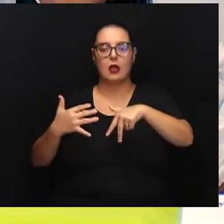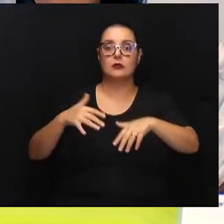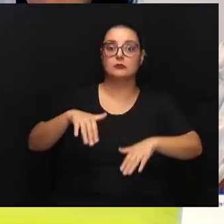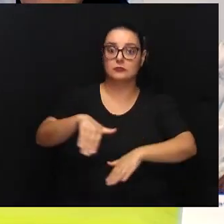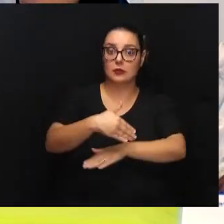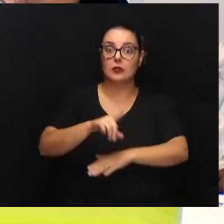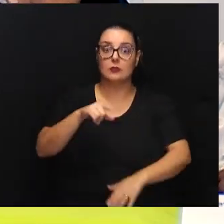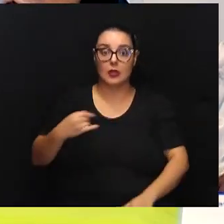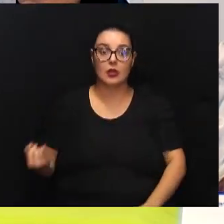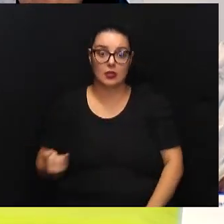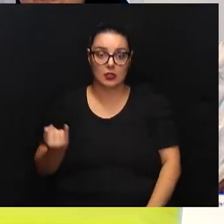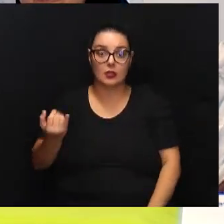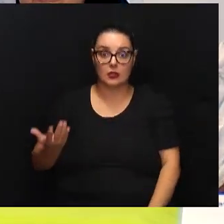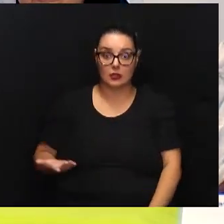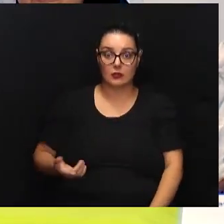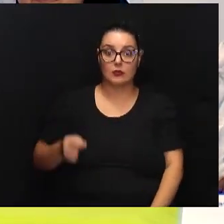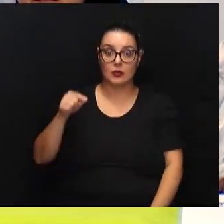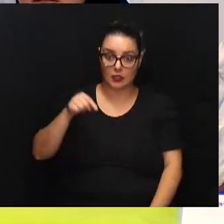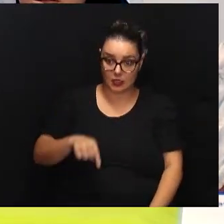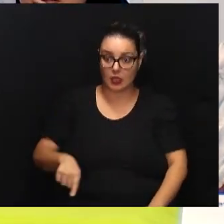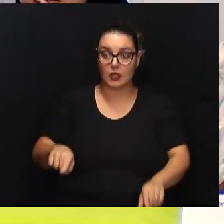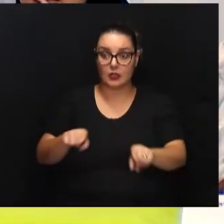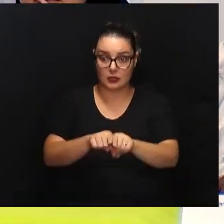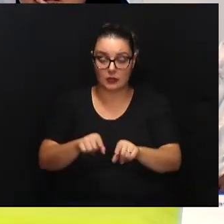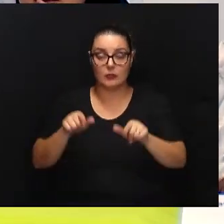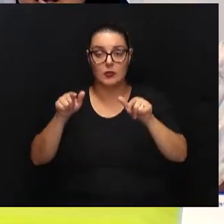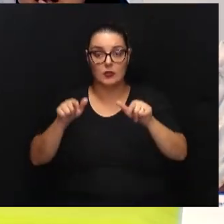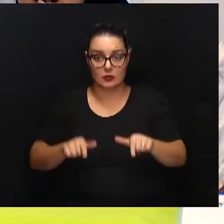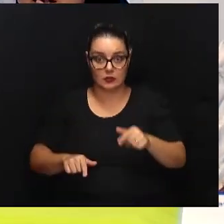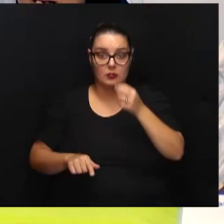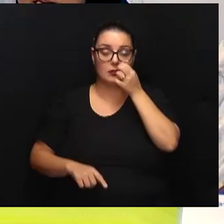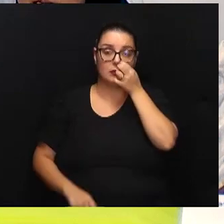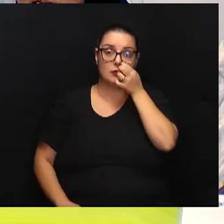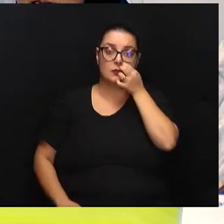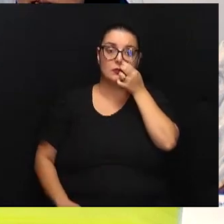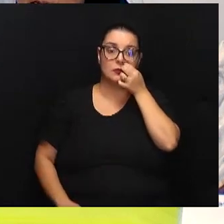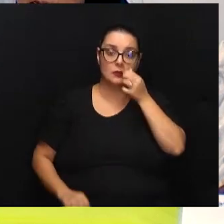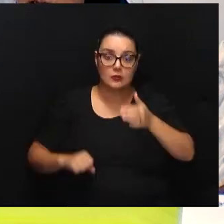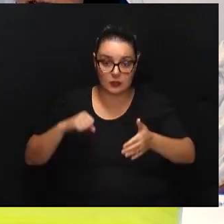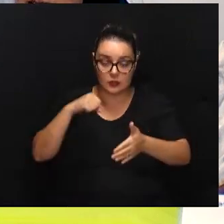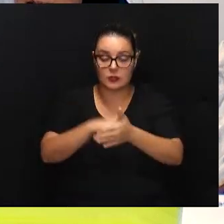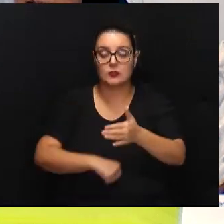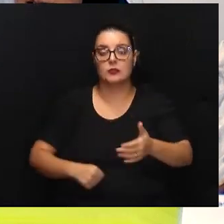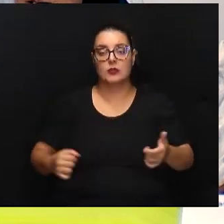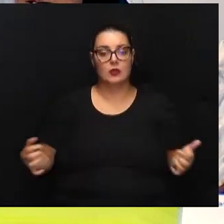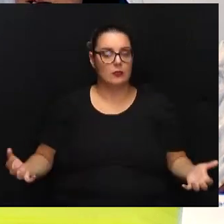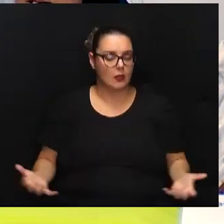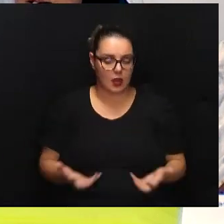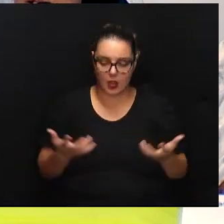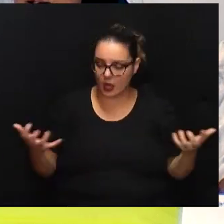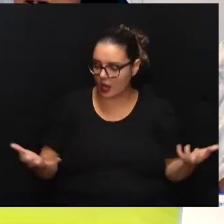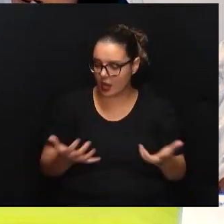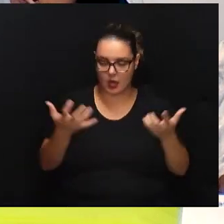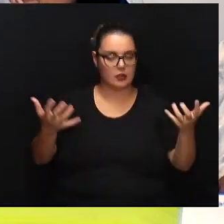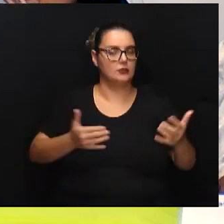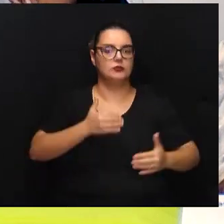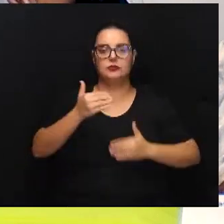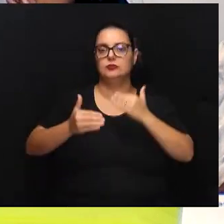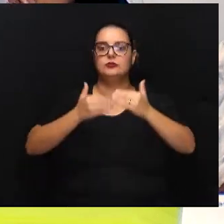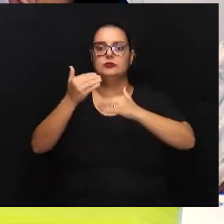um espaço de luta, de efervescência, de construção de política pública